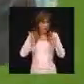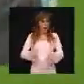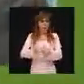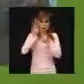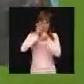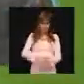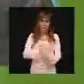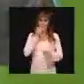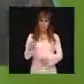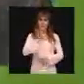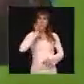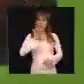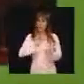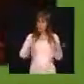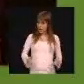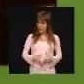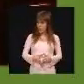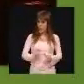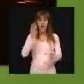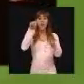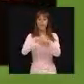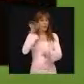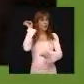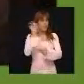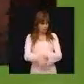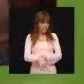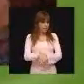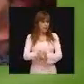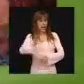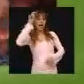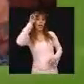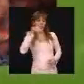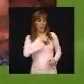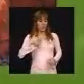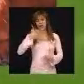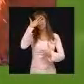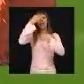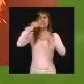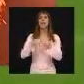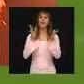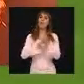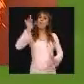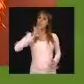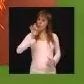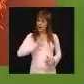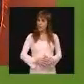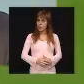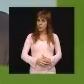com a criminalização injusta das mulheres. Votar sim, para respeitar a saúde e a dignidade de todas as